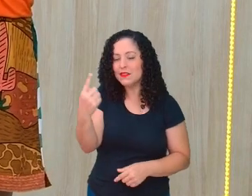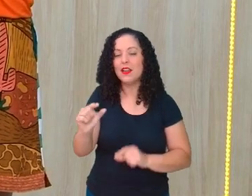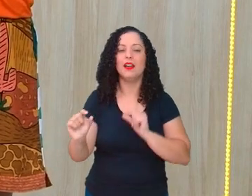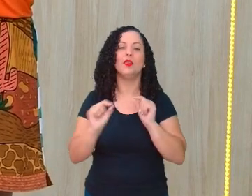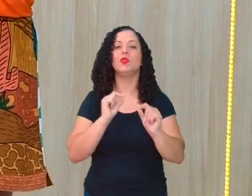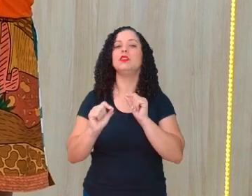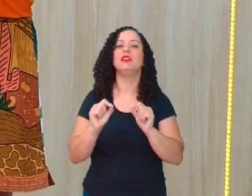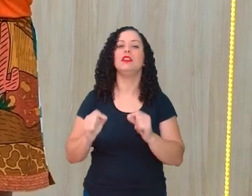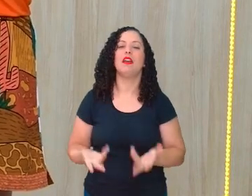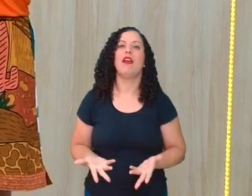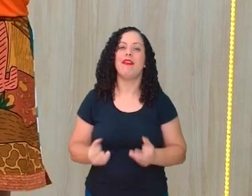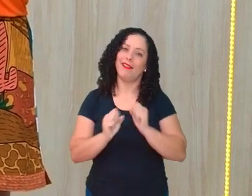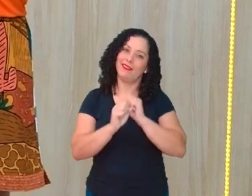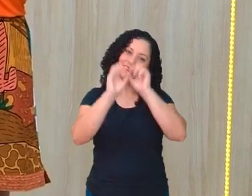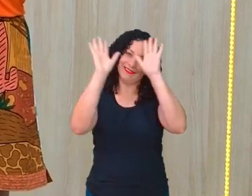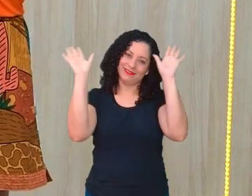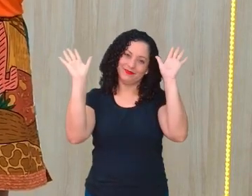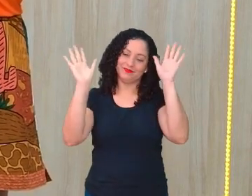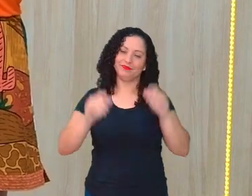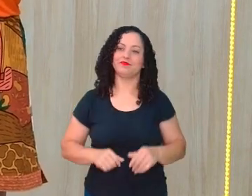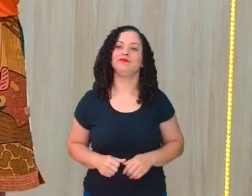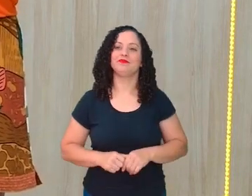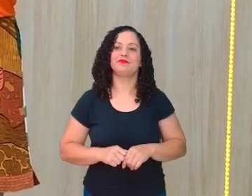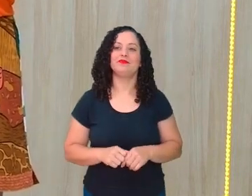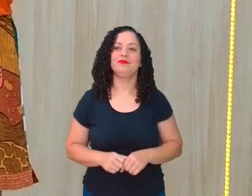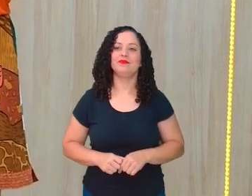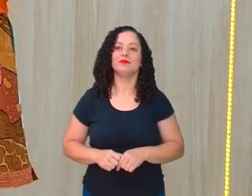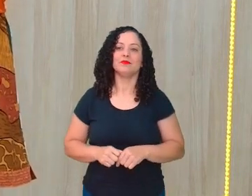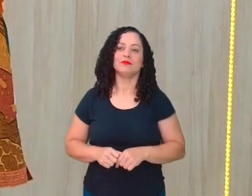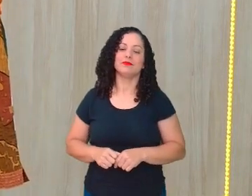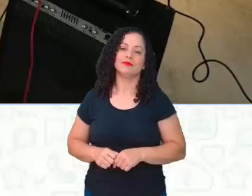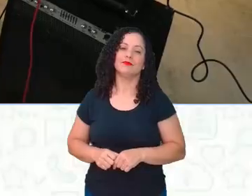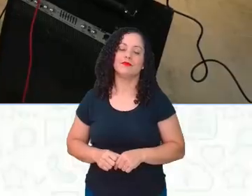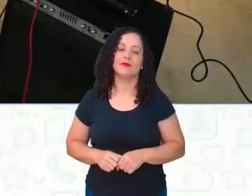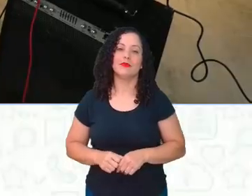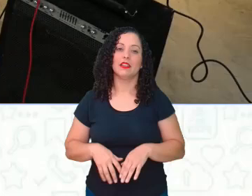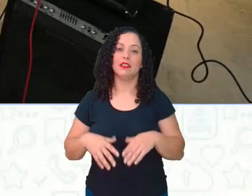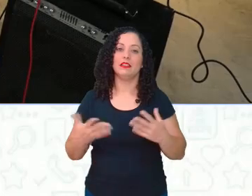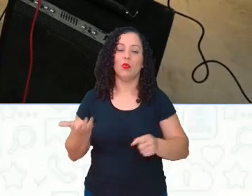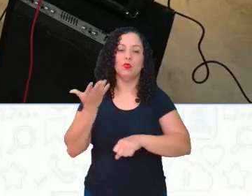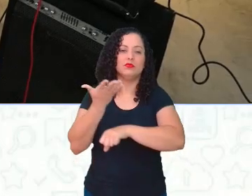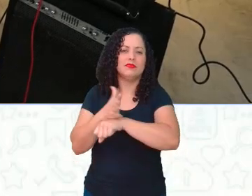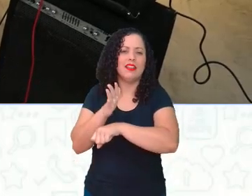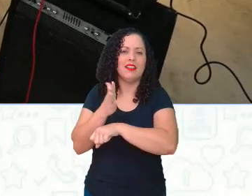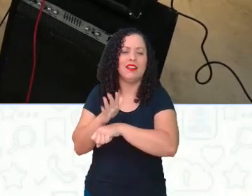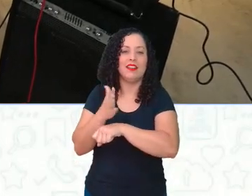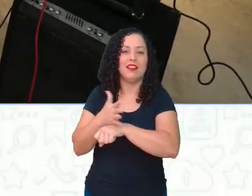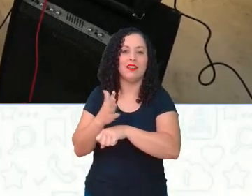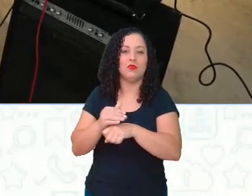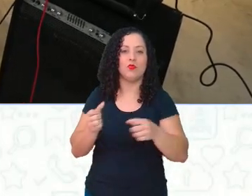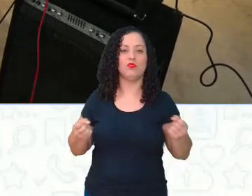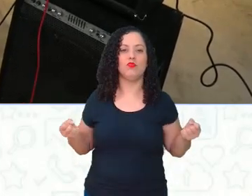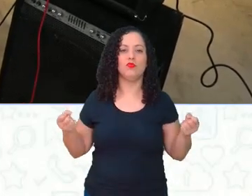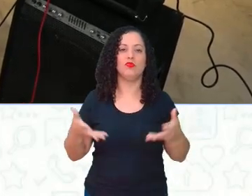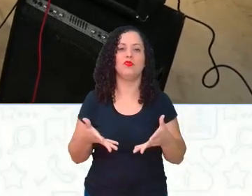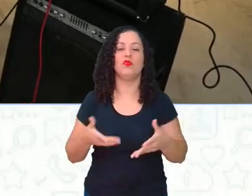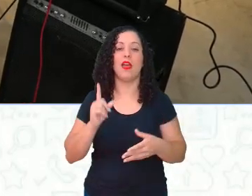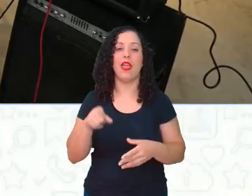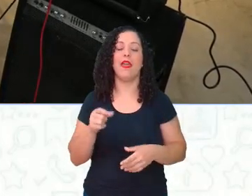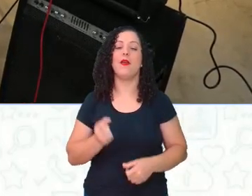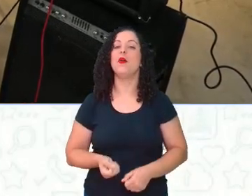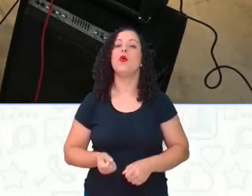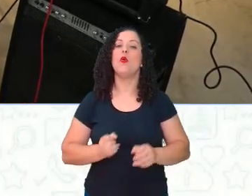Né, parece bem óbvio, mas vamos ver. Então, a prática instrumental, ela é também chamada de planejamento